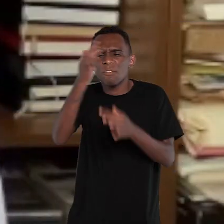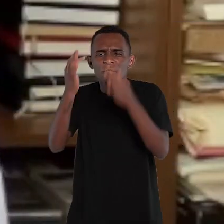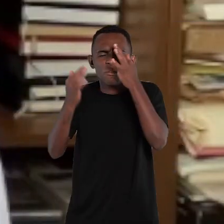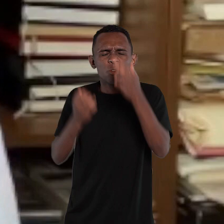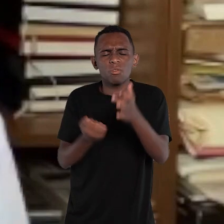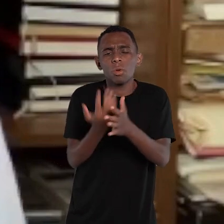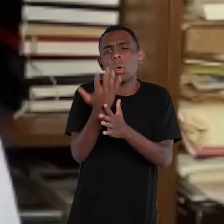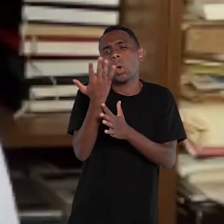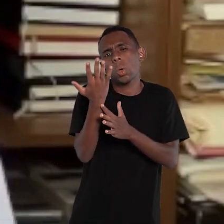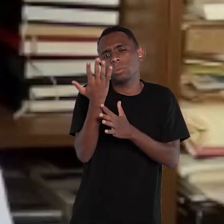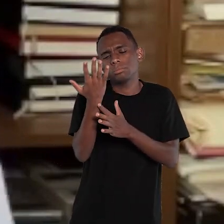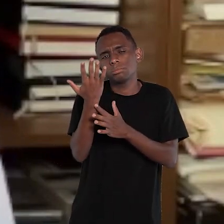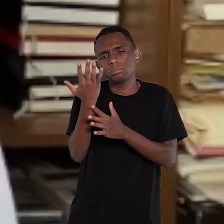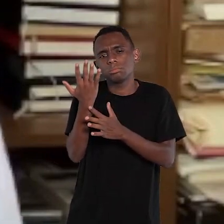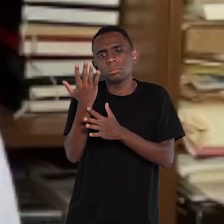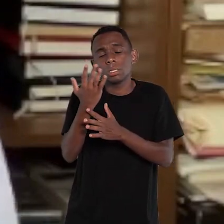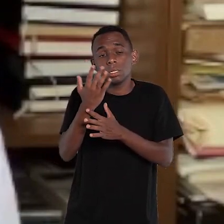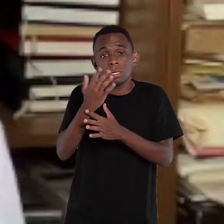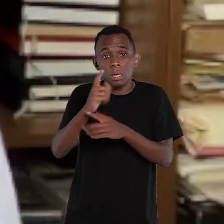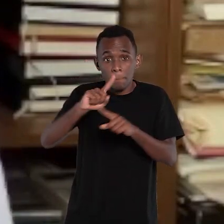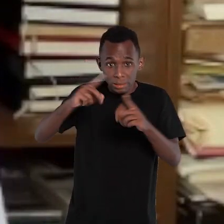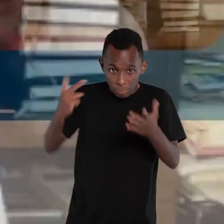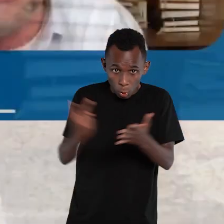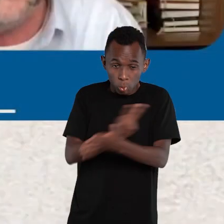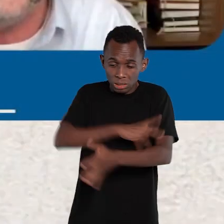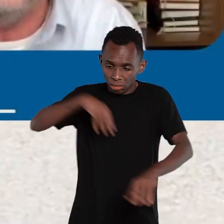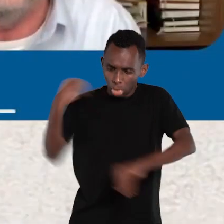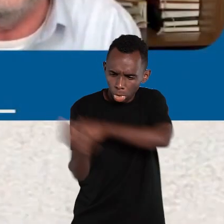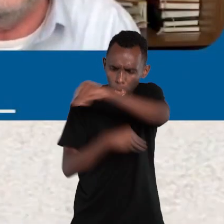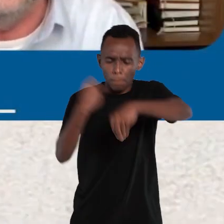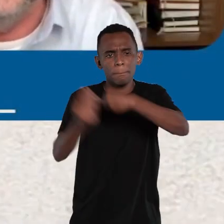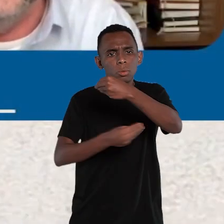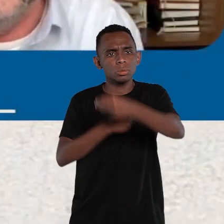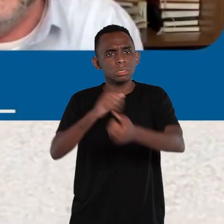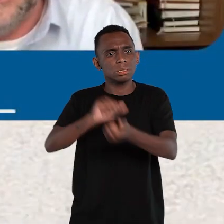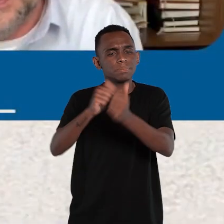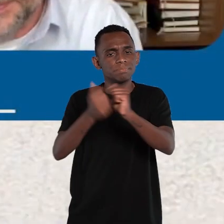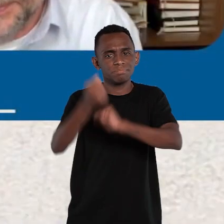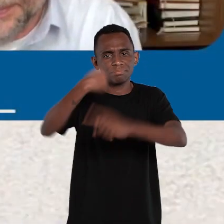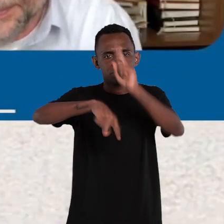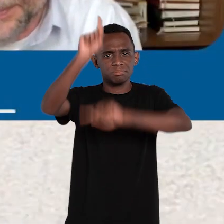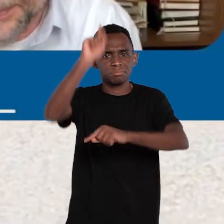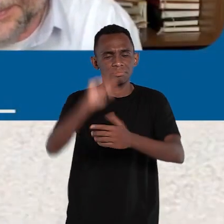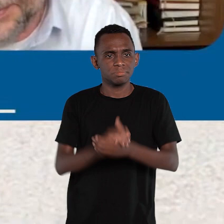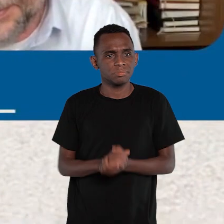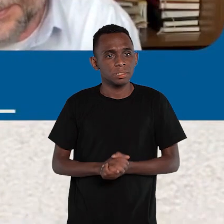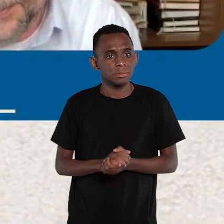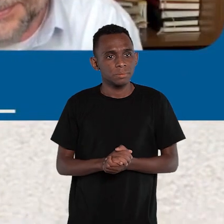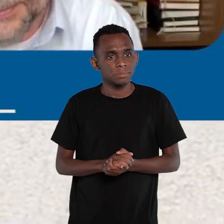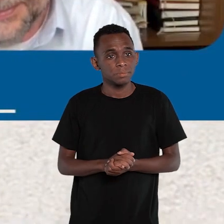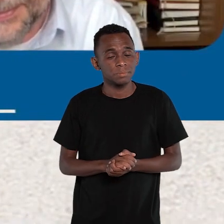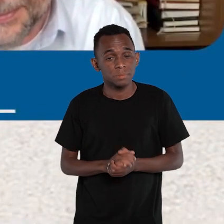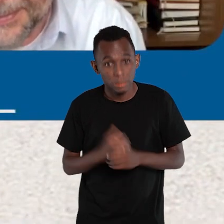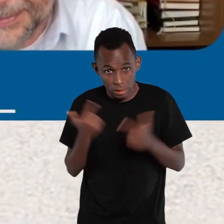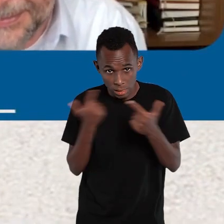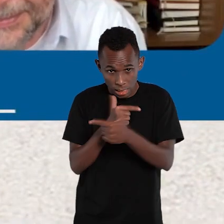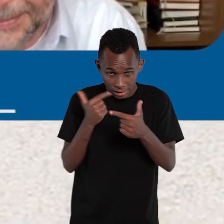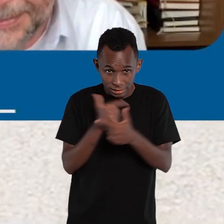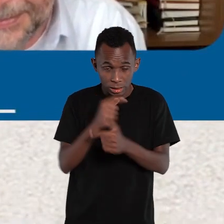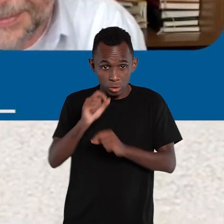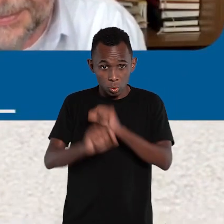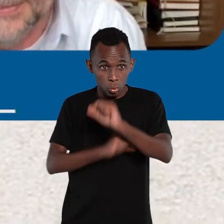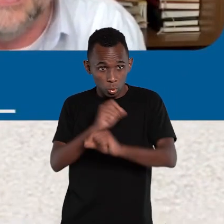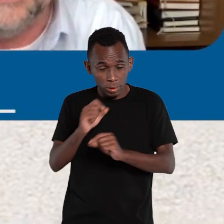e de uma coisa prosaica provoca uma reviravolta no texto. Certo. Vamos seguir. Engraçado que